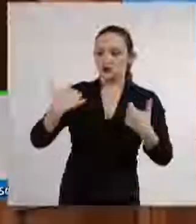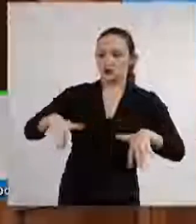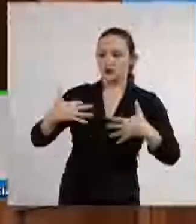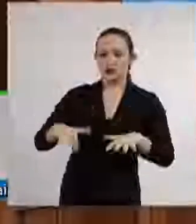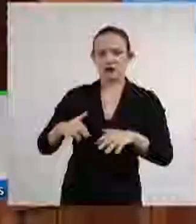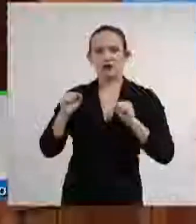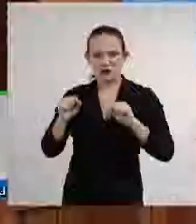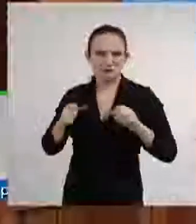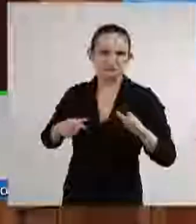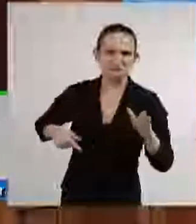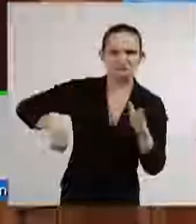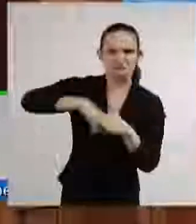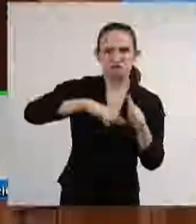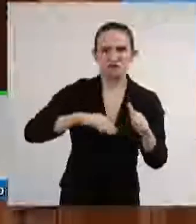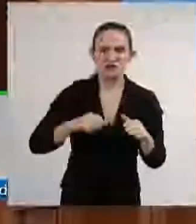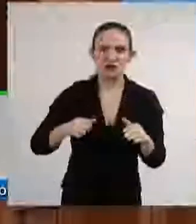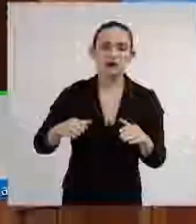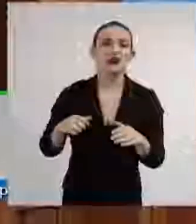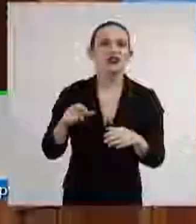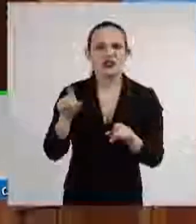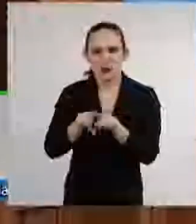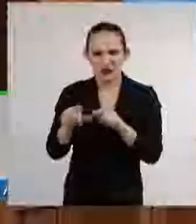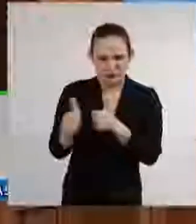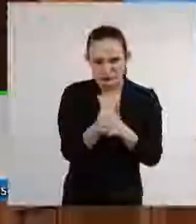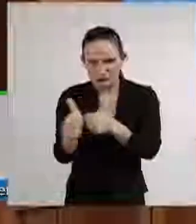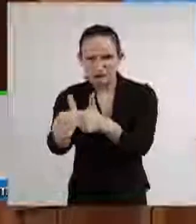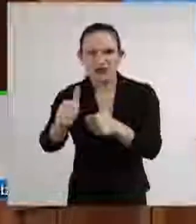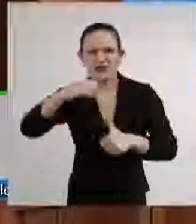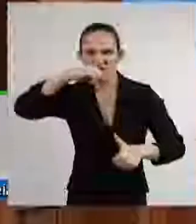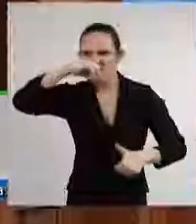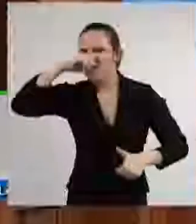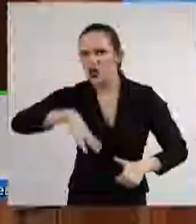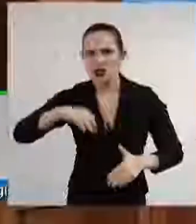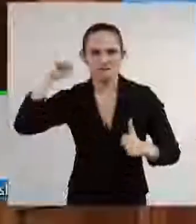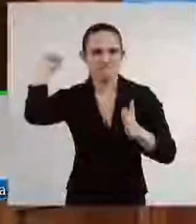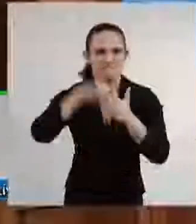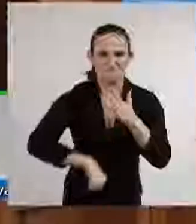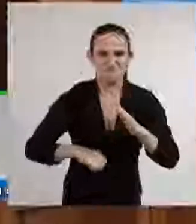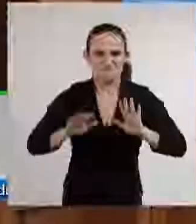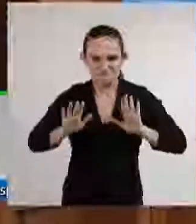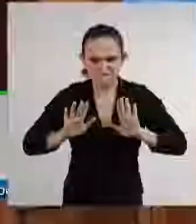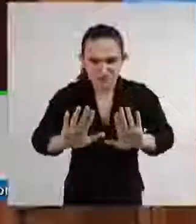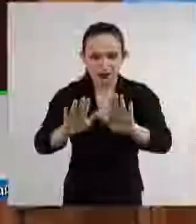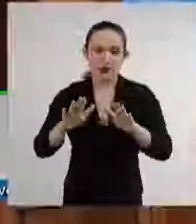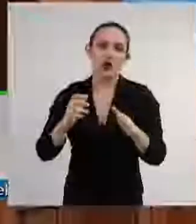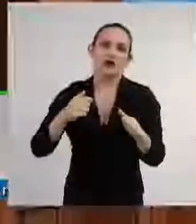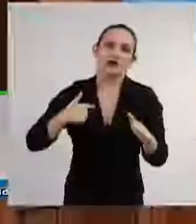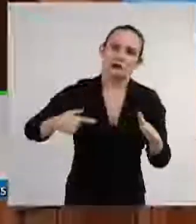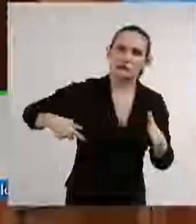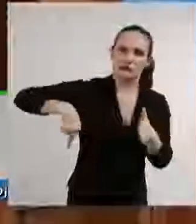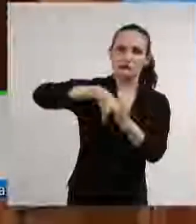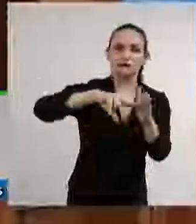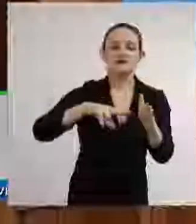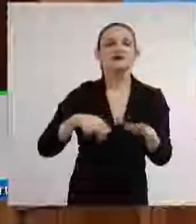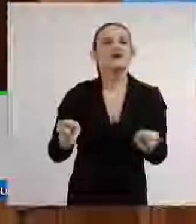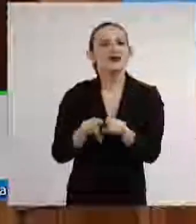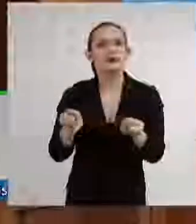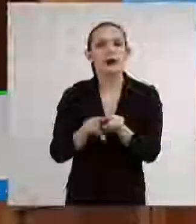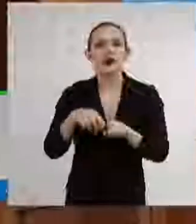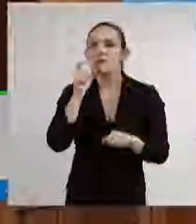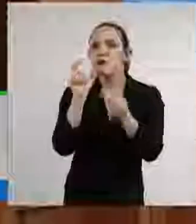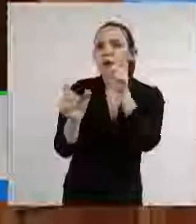empurrar ou chutar, de perseguição, de violências físicas, batida, empurrão, chute e de ofensas